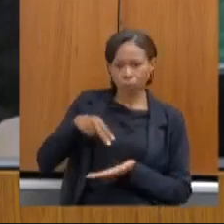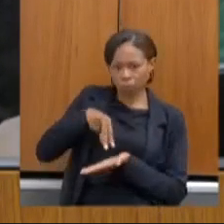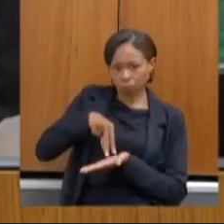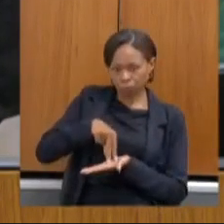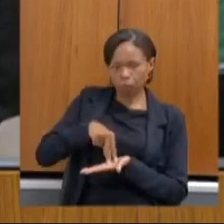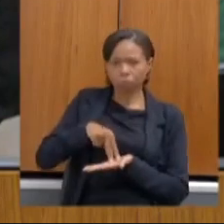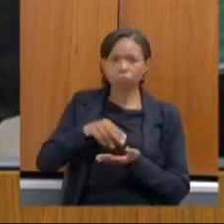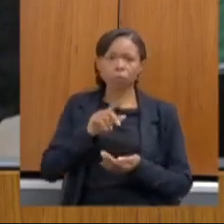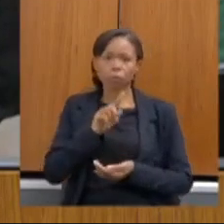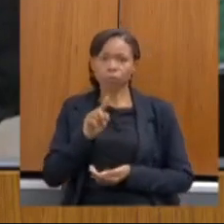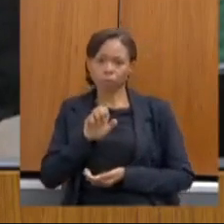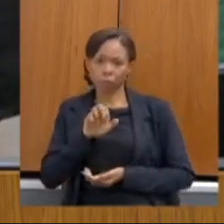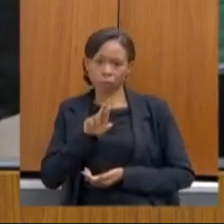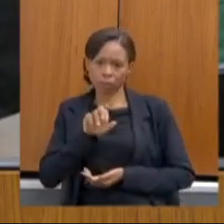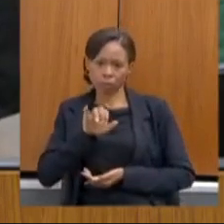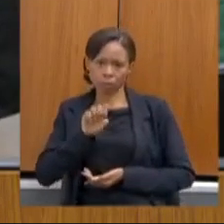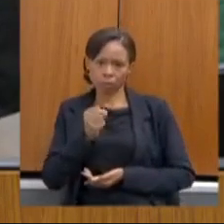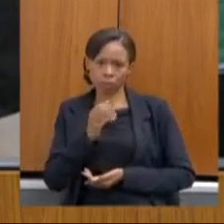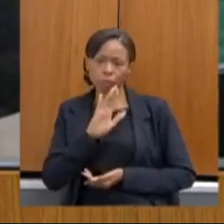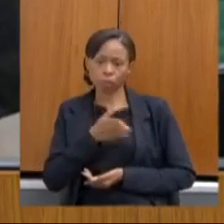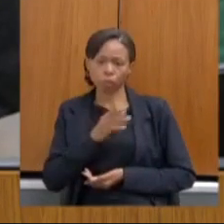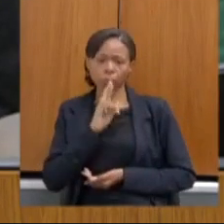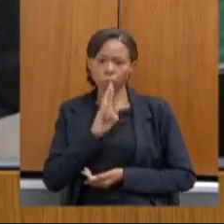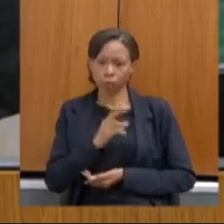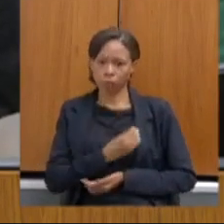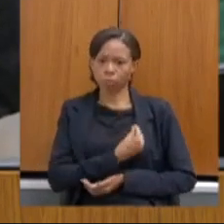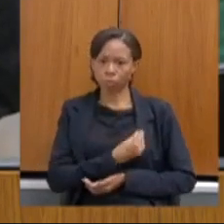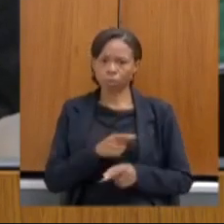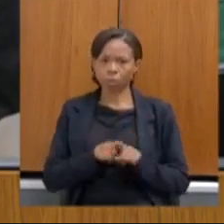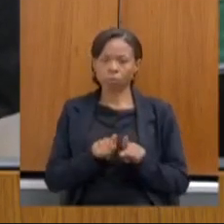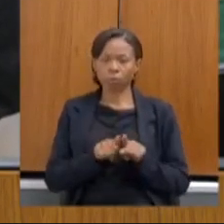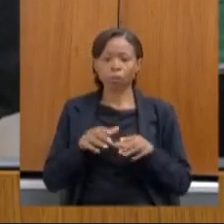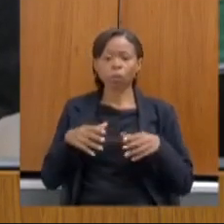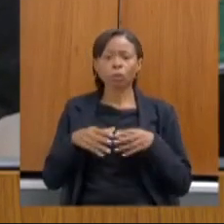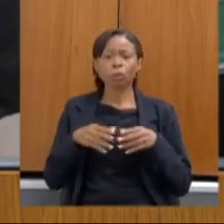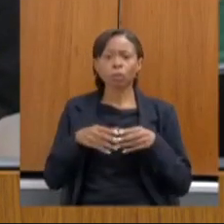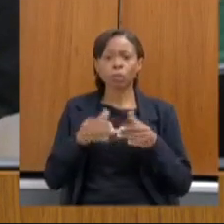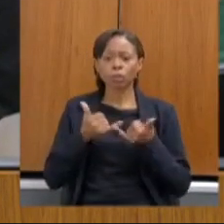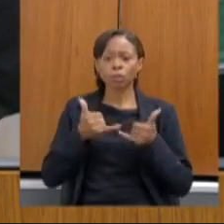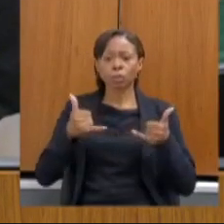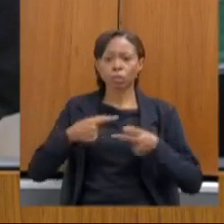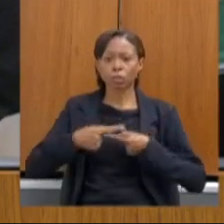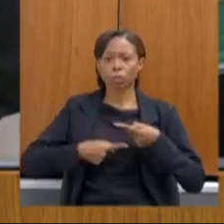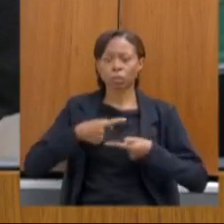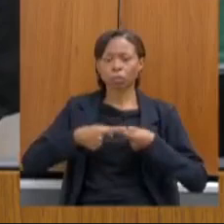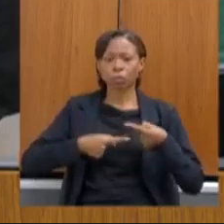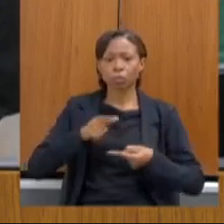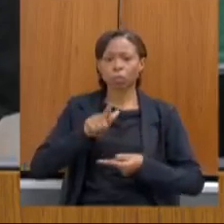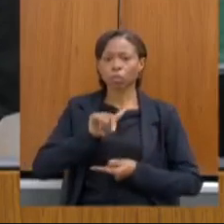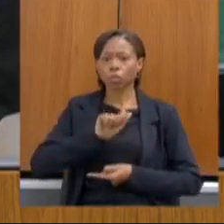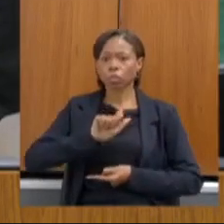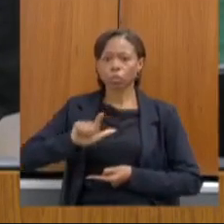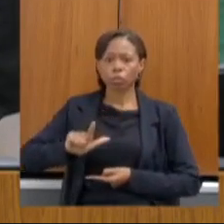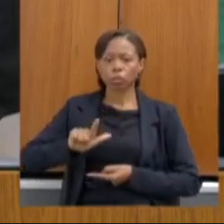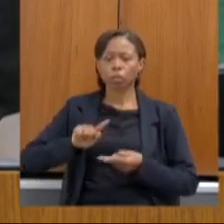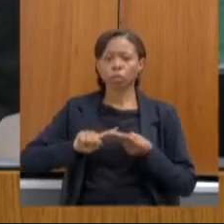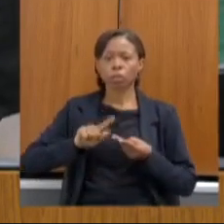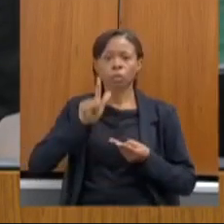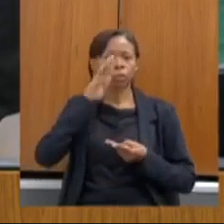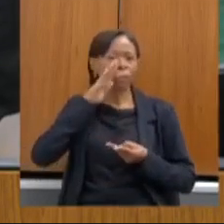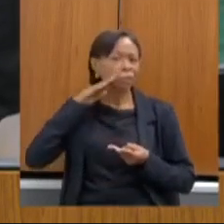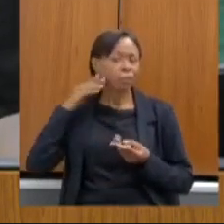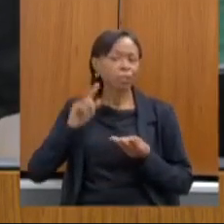aqui presencialmente Deputado José Reis também já respondeu a sua presença comissão de energias renováveis Deputado Gil Deputado a